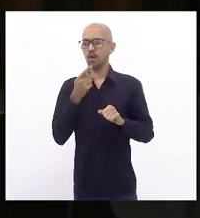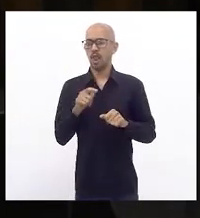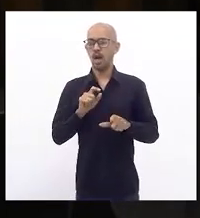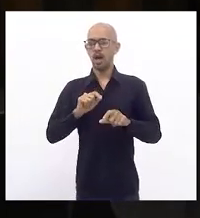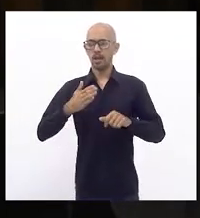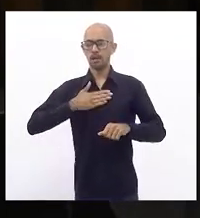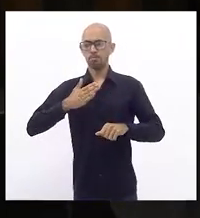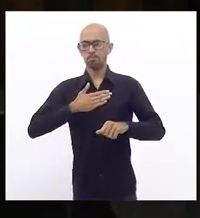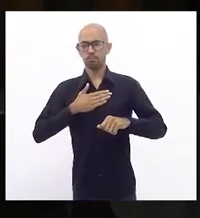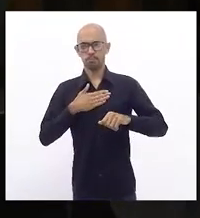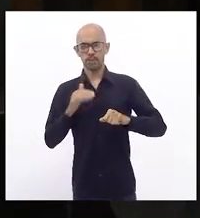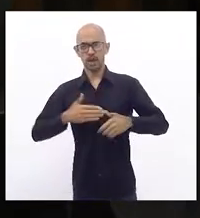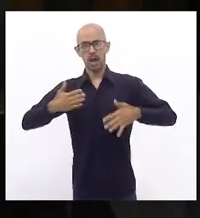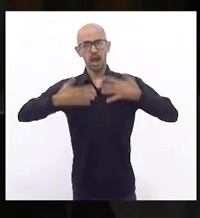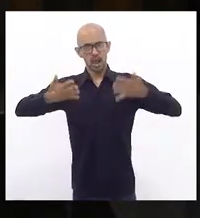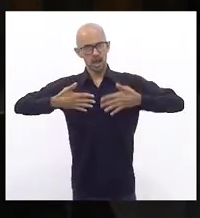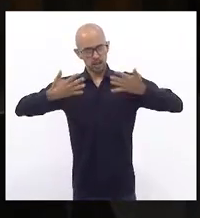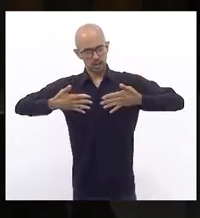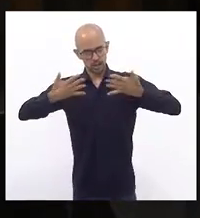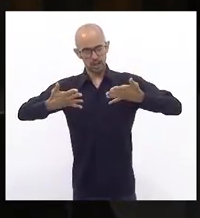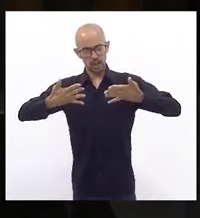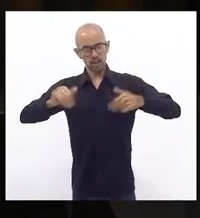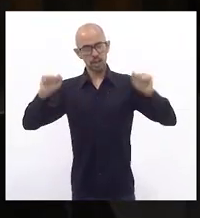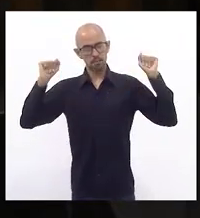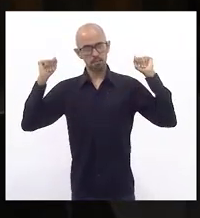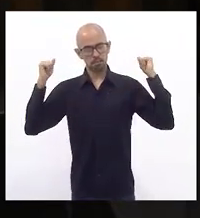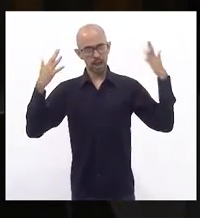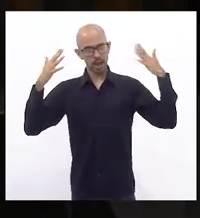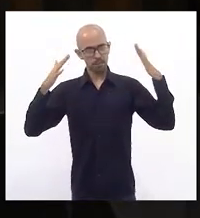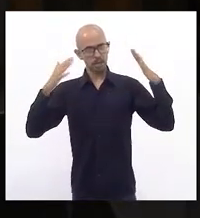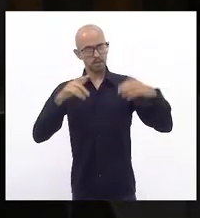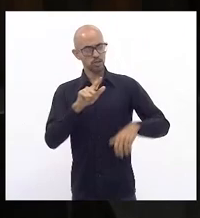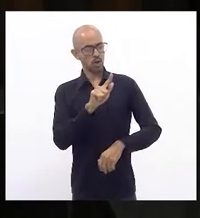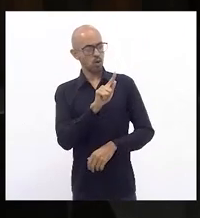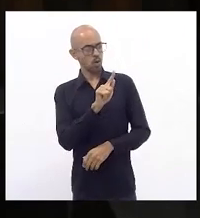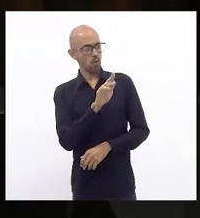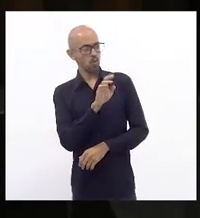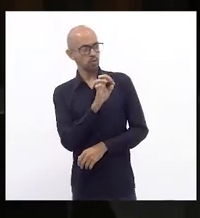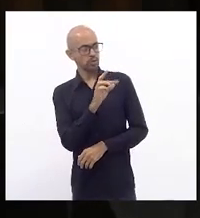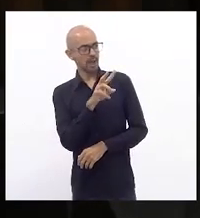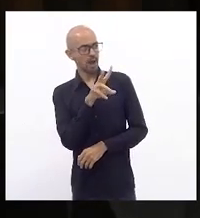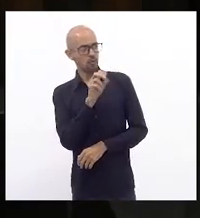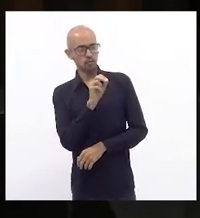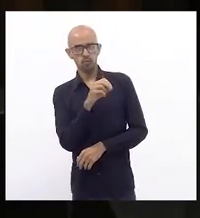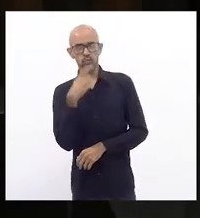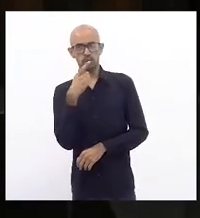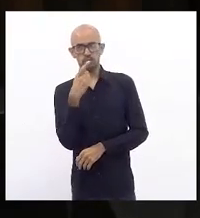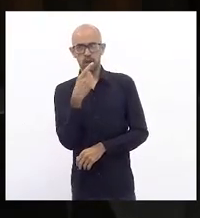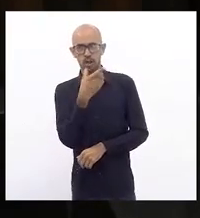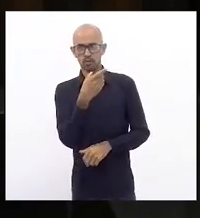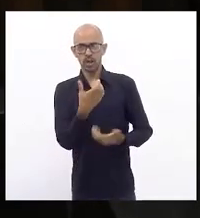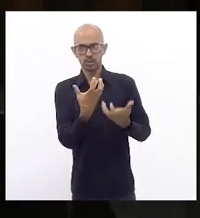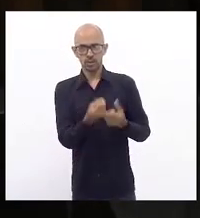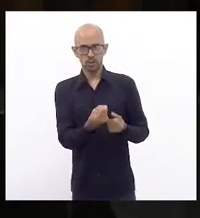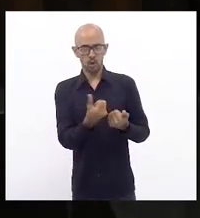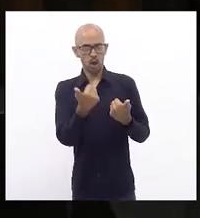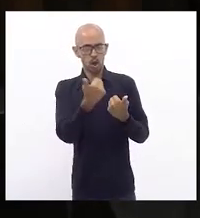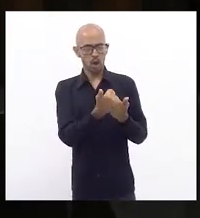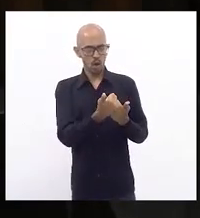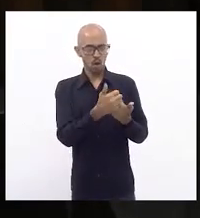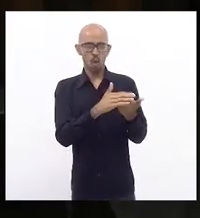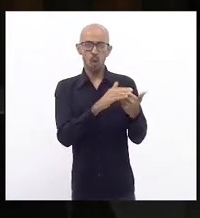minha alegria, parabenizar o deputado Gustavo Schmidt, que abriu coautoria para todos